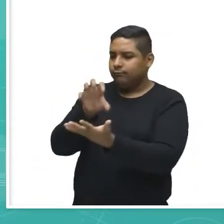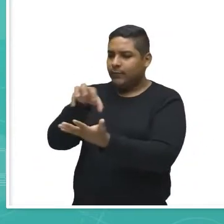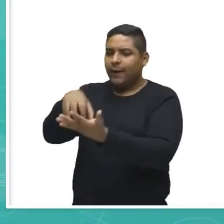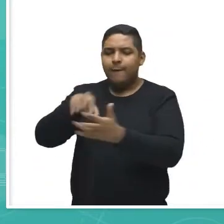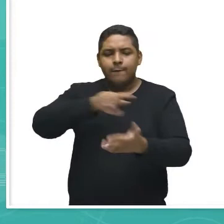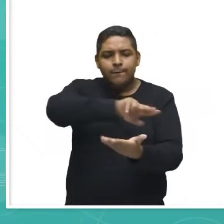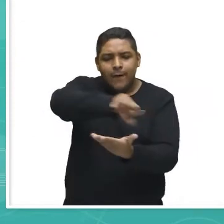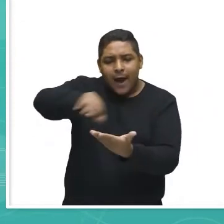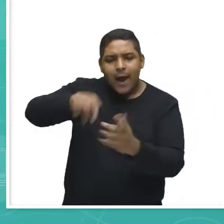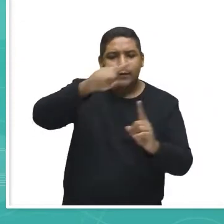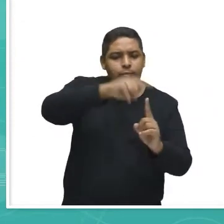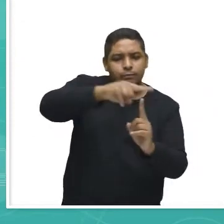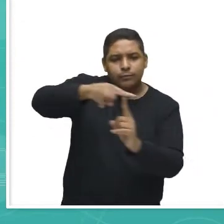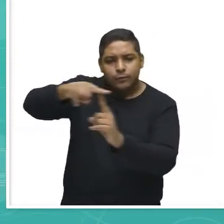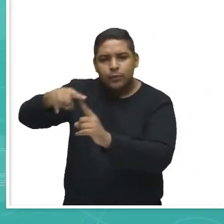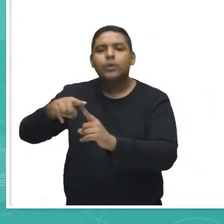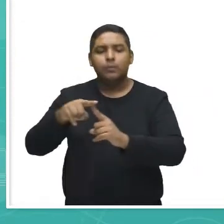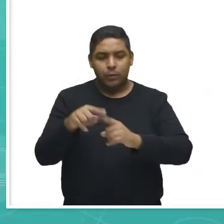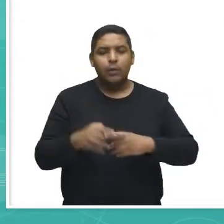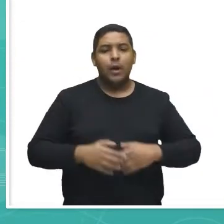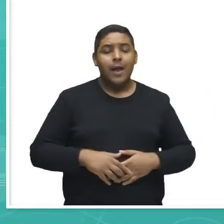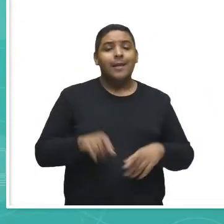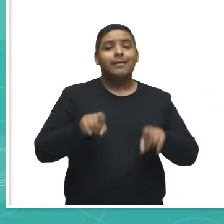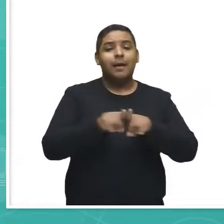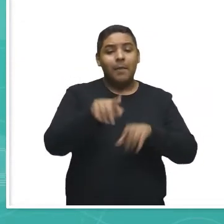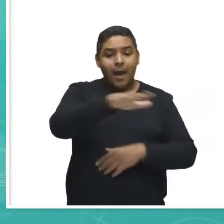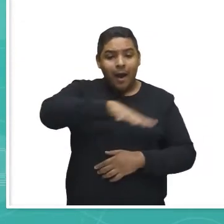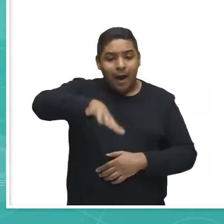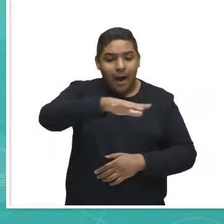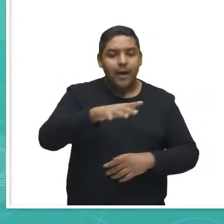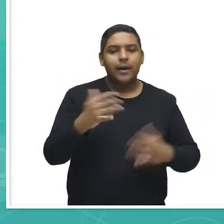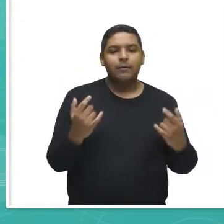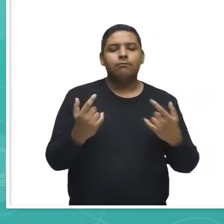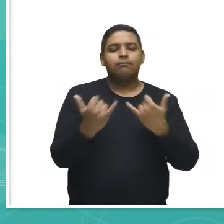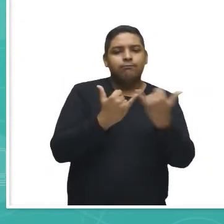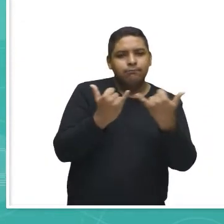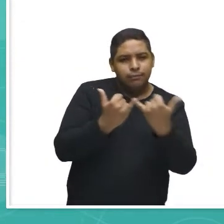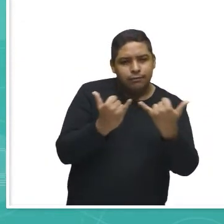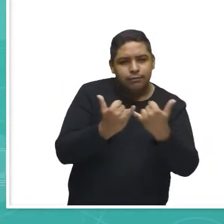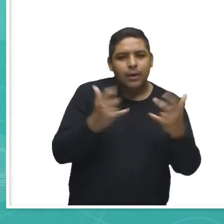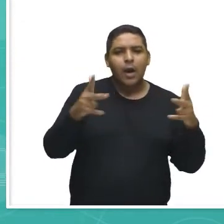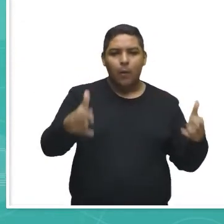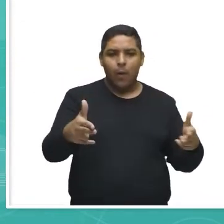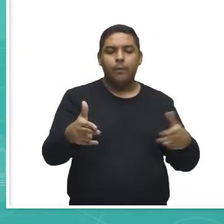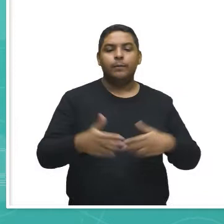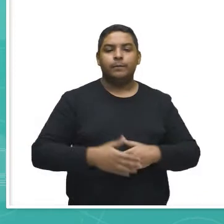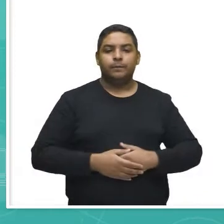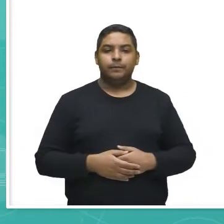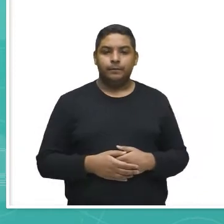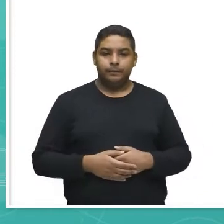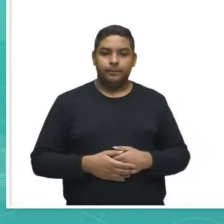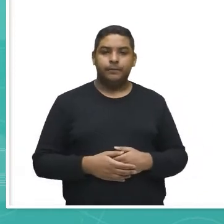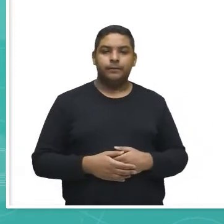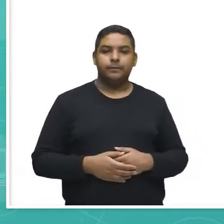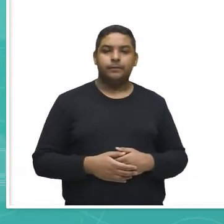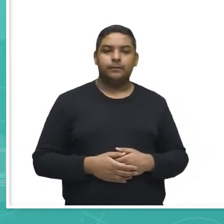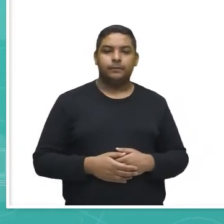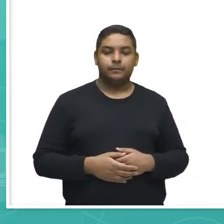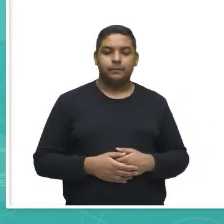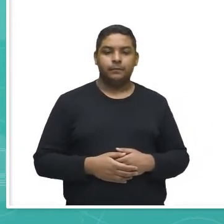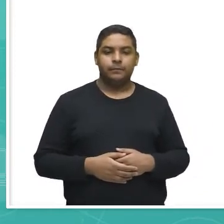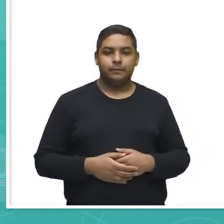este desenvolvimento, essa livre concorrência, tá? Então, a gente observa essa livre concorrência em que está ligado a